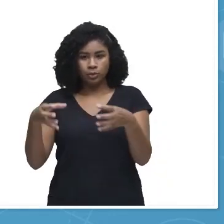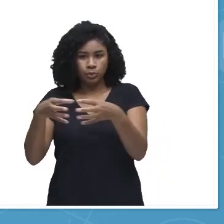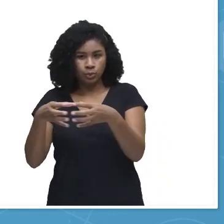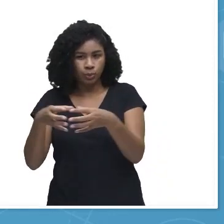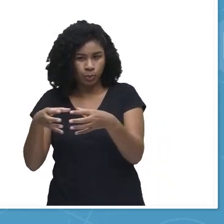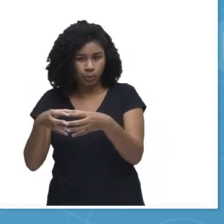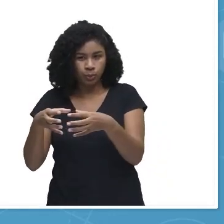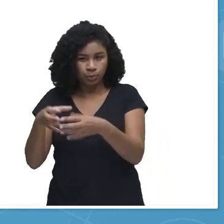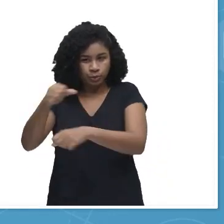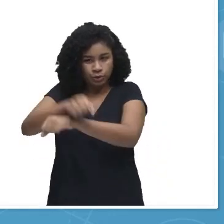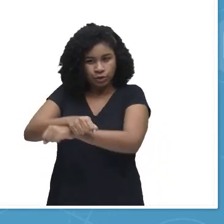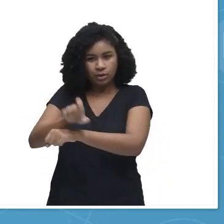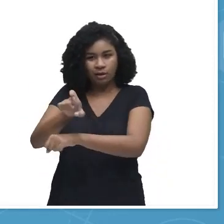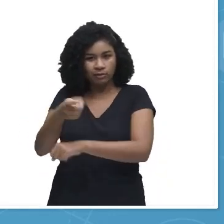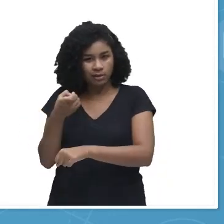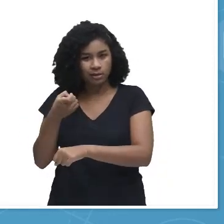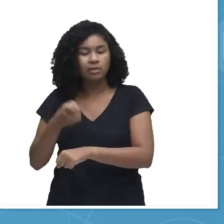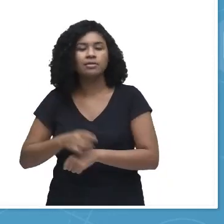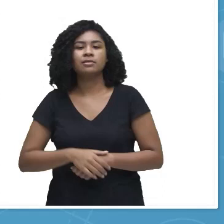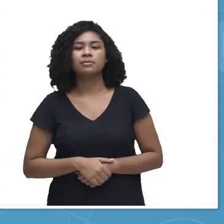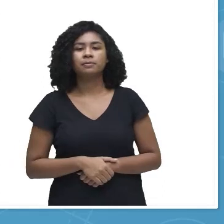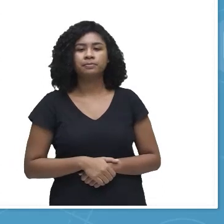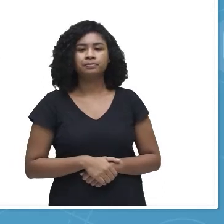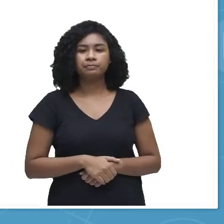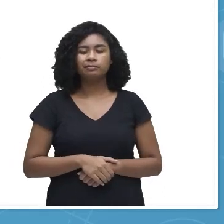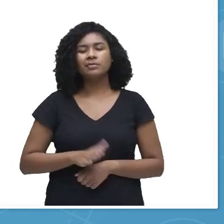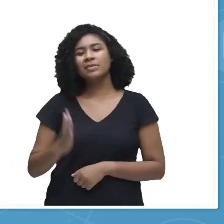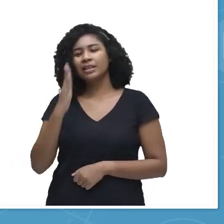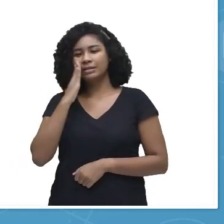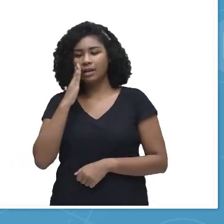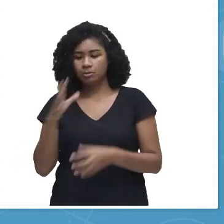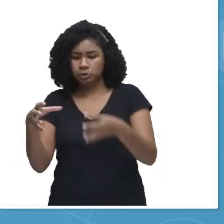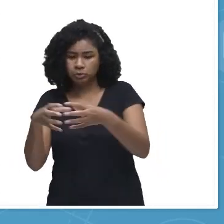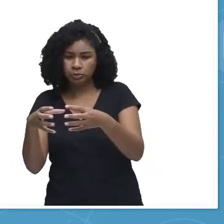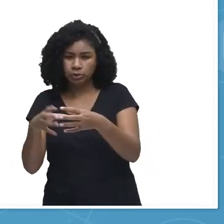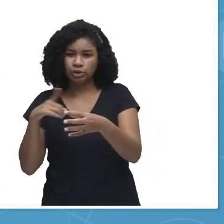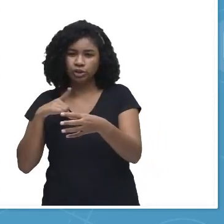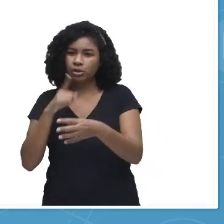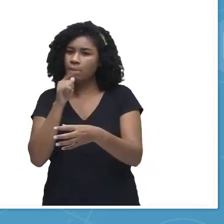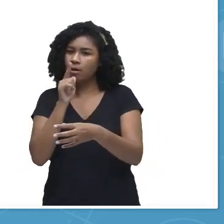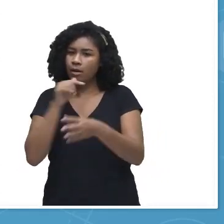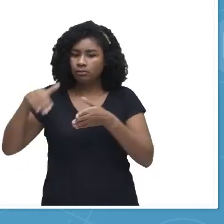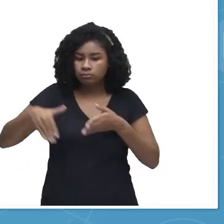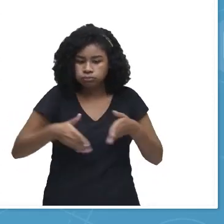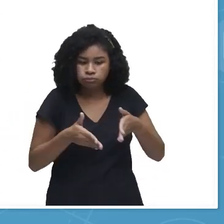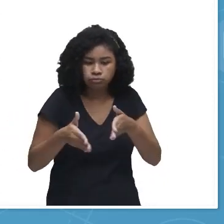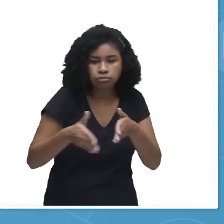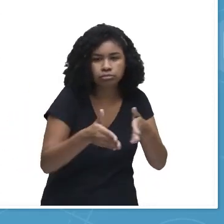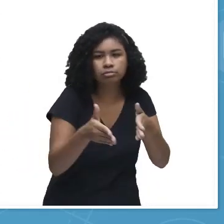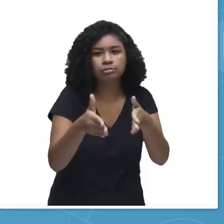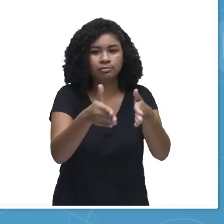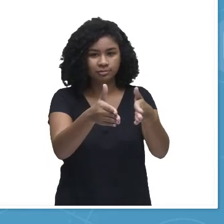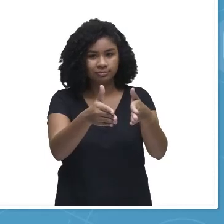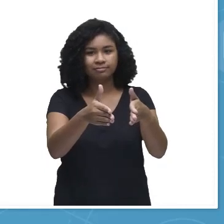incerto. Mas sabe-se que o quilombo estava às margens do rio Guaporé, no qual está localizada a cidade de